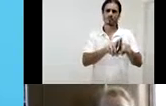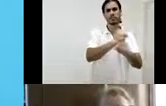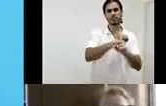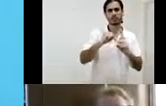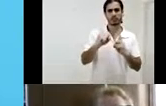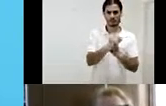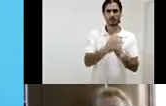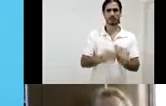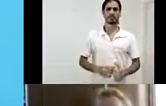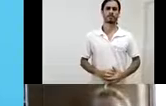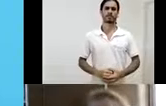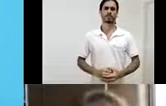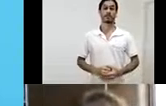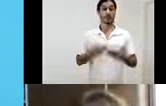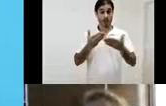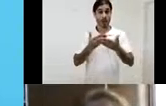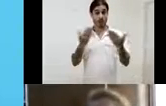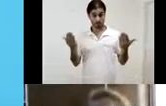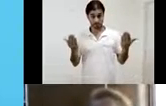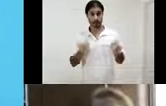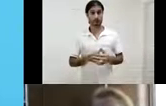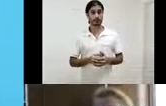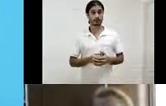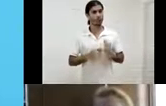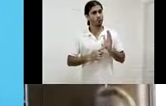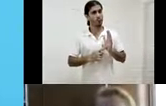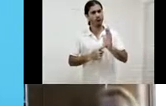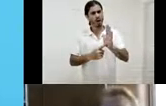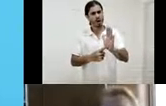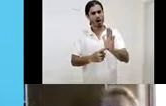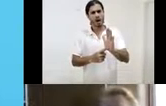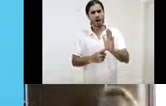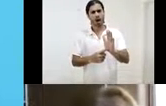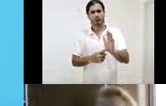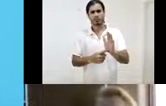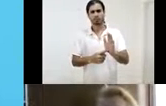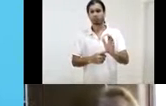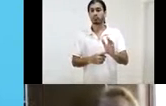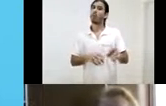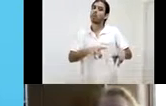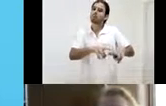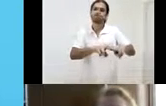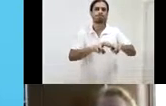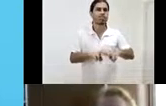algumas causas ou consequências, poderíamos dizer também, dessa forma das